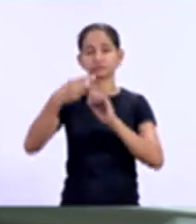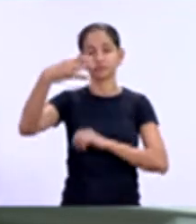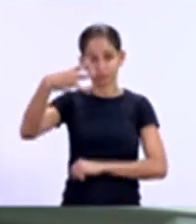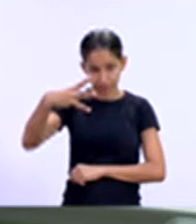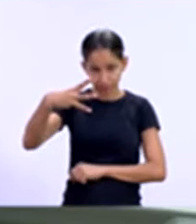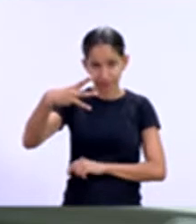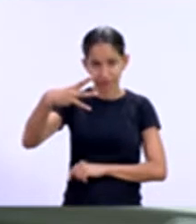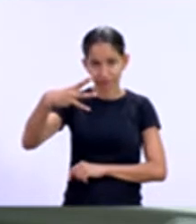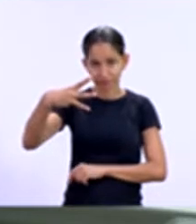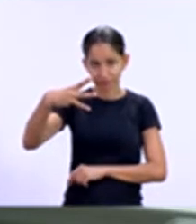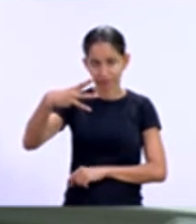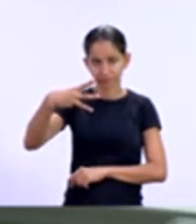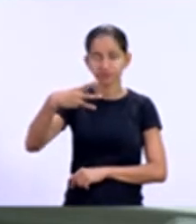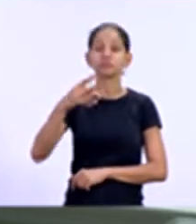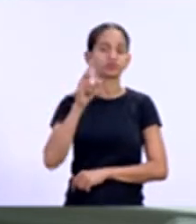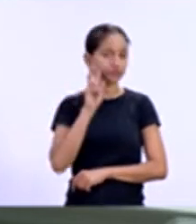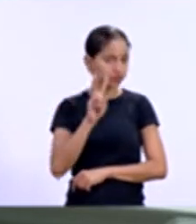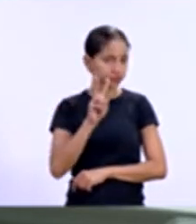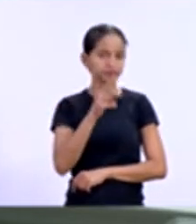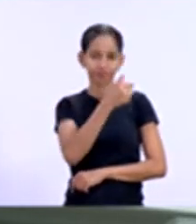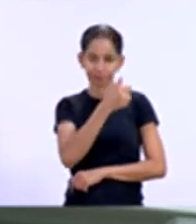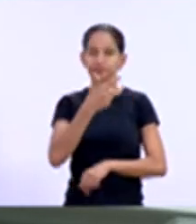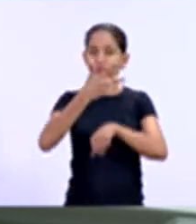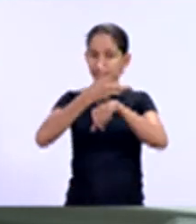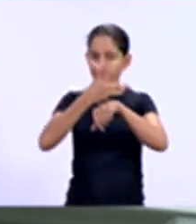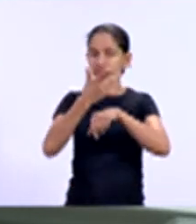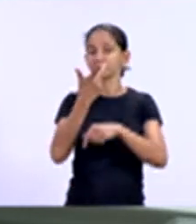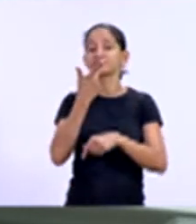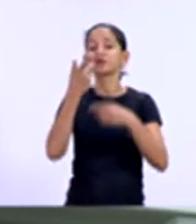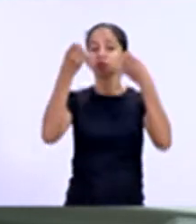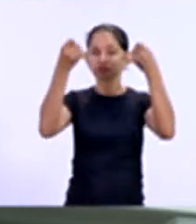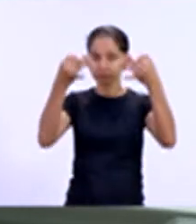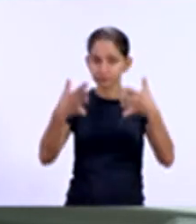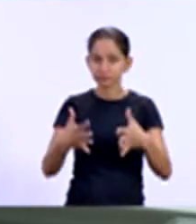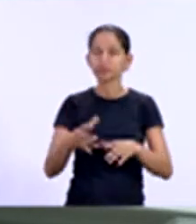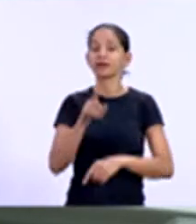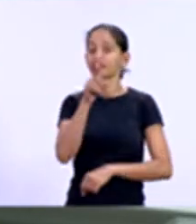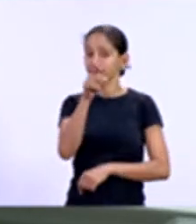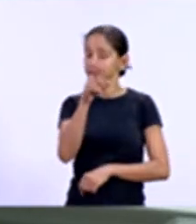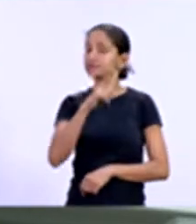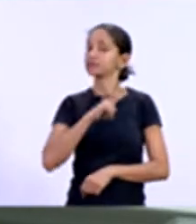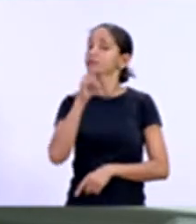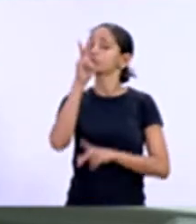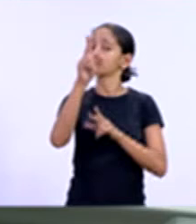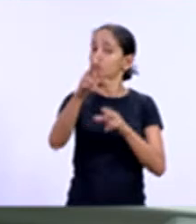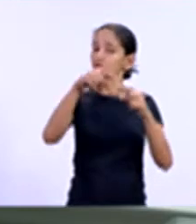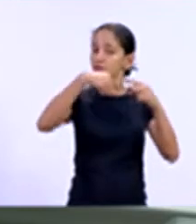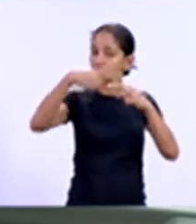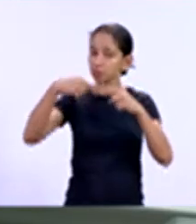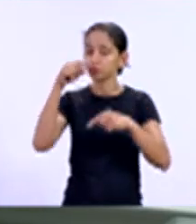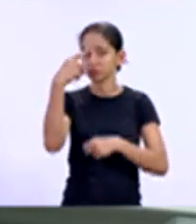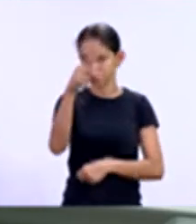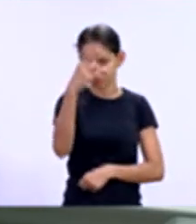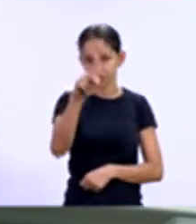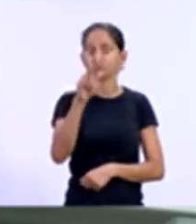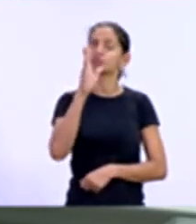de metodologias que nós abordamos então no material didático. E como você viu e o professor já comentou,